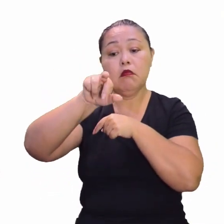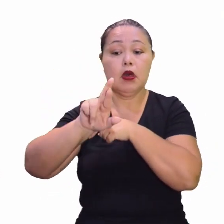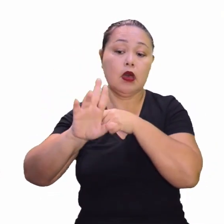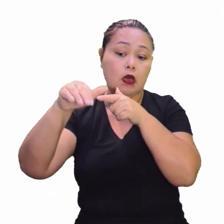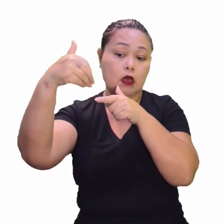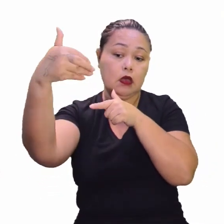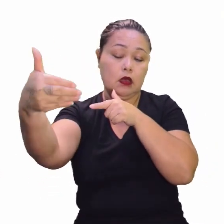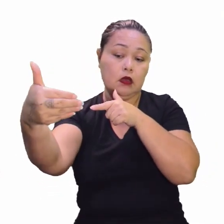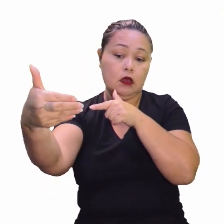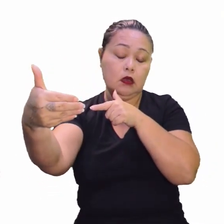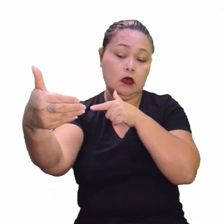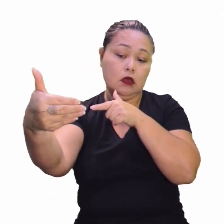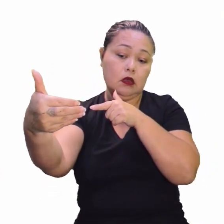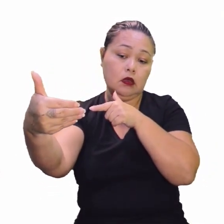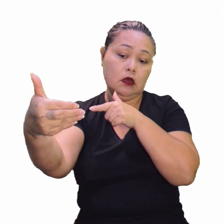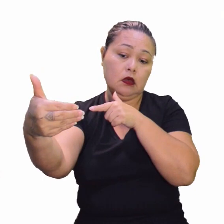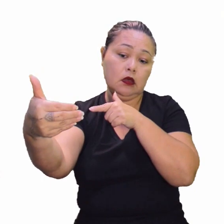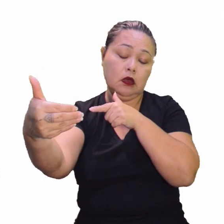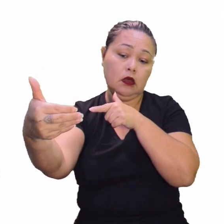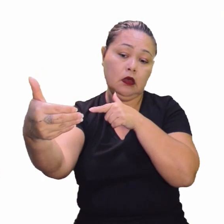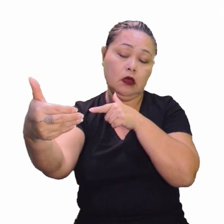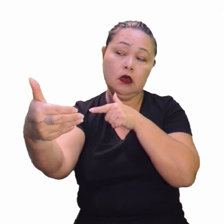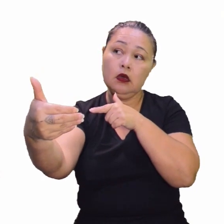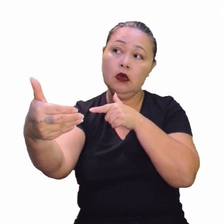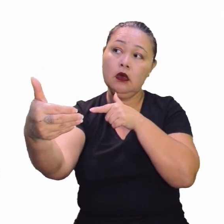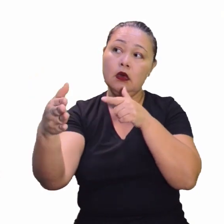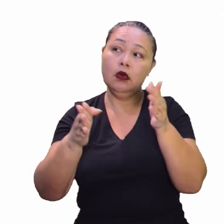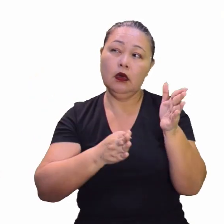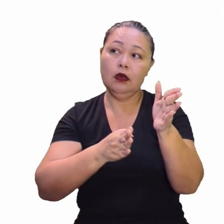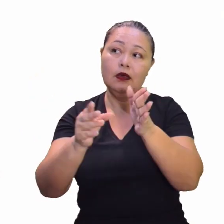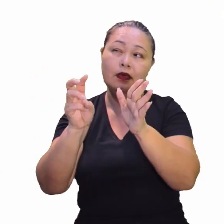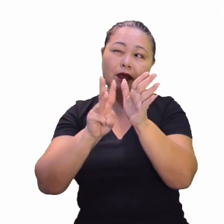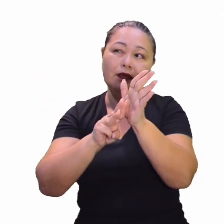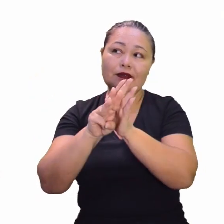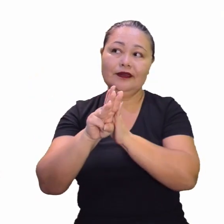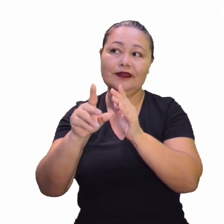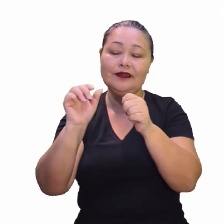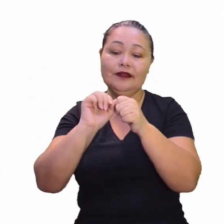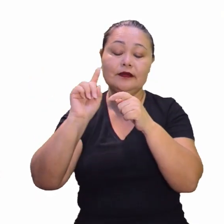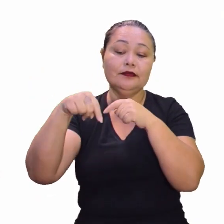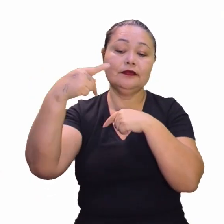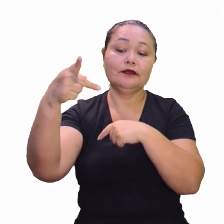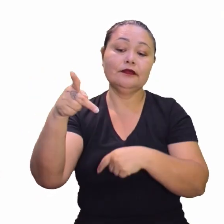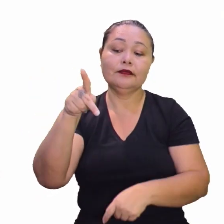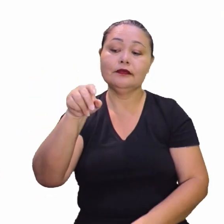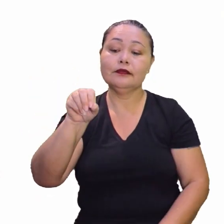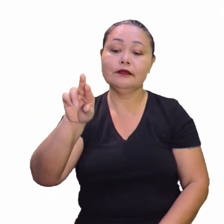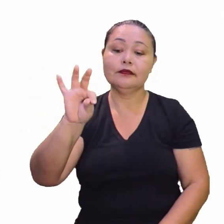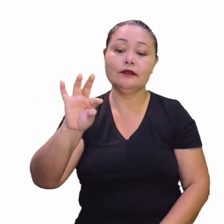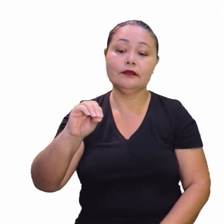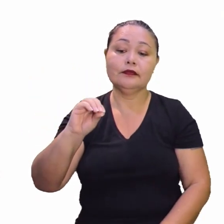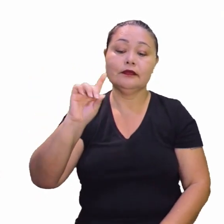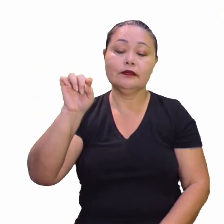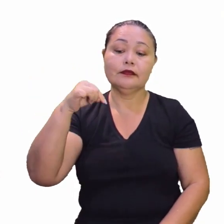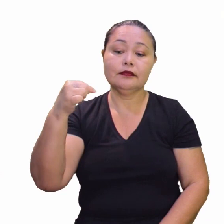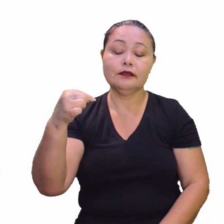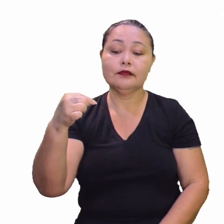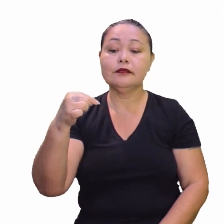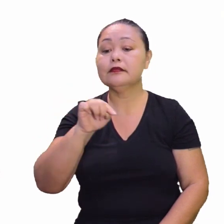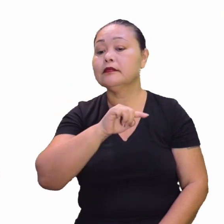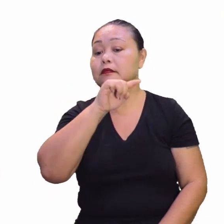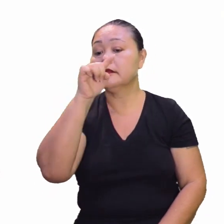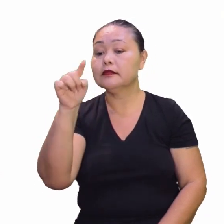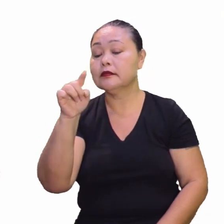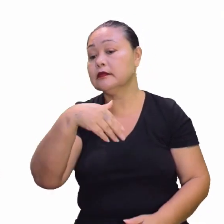mar. Né? Chega na hidrovia do Madeira, vai para o porto de Itacoatiara. Muito bem. De lá